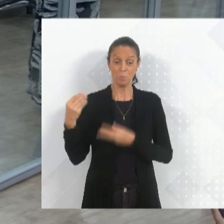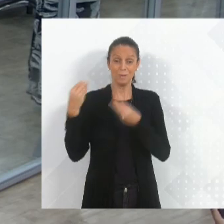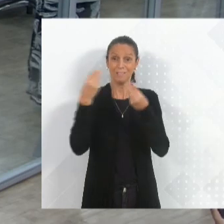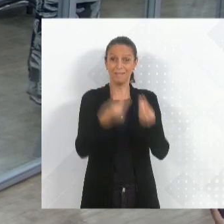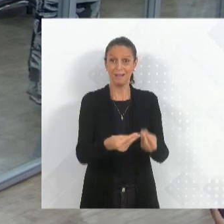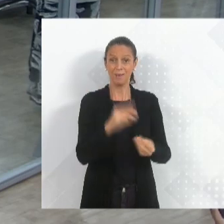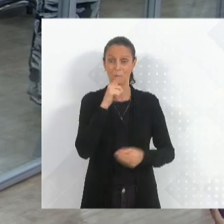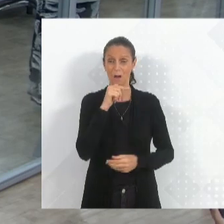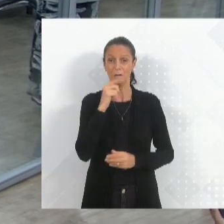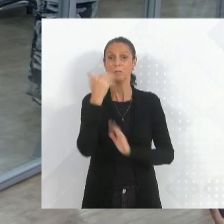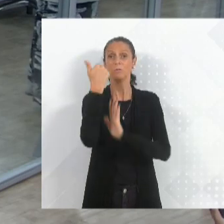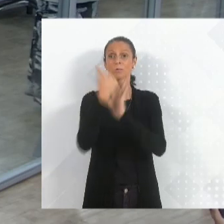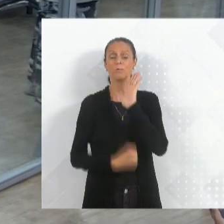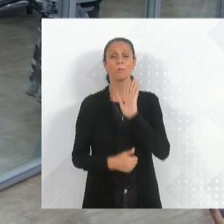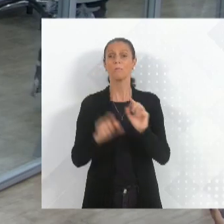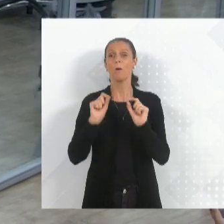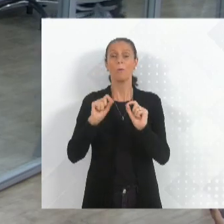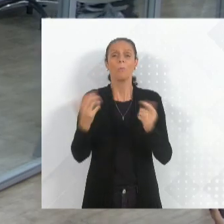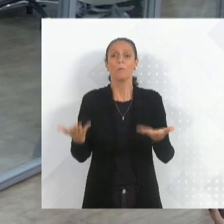Entende?